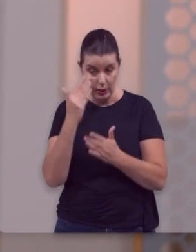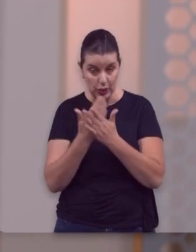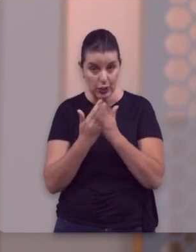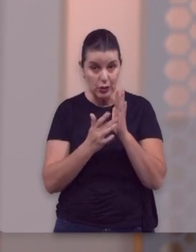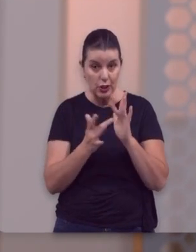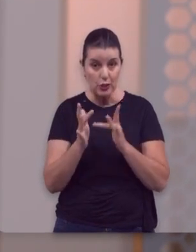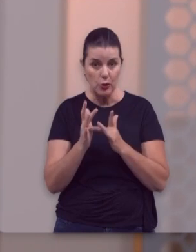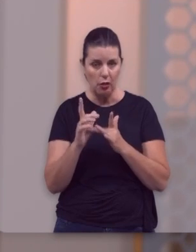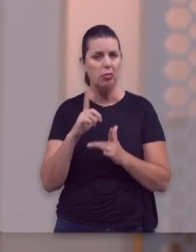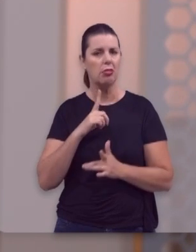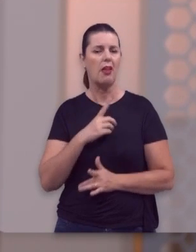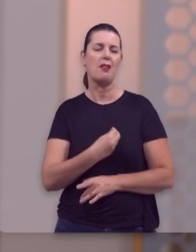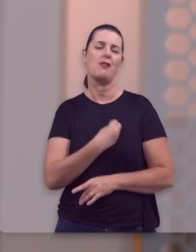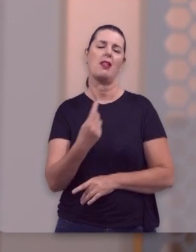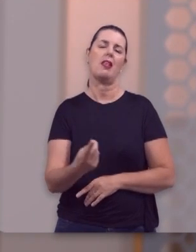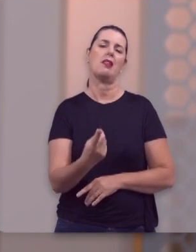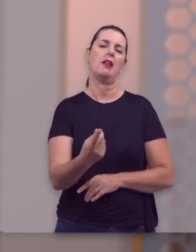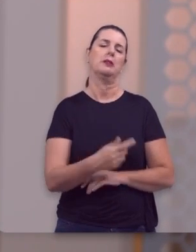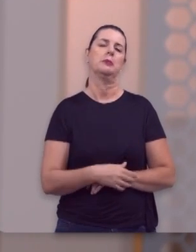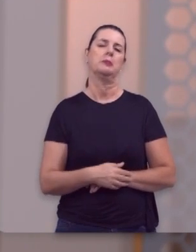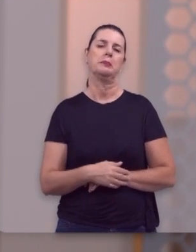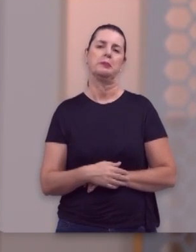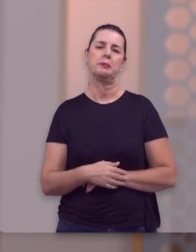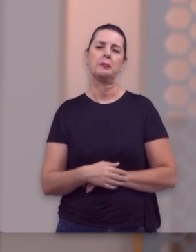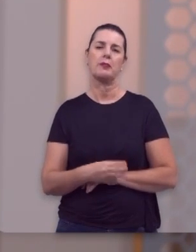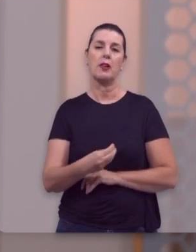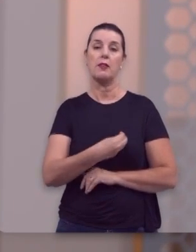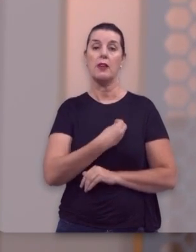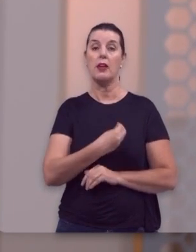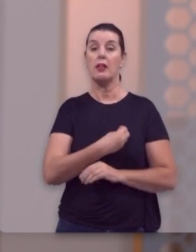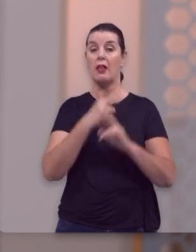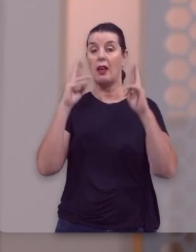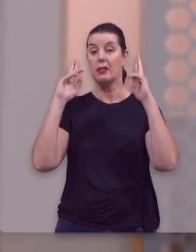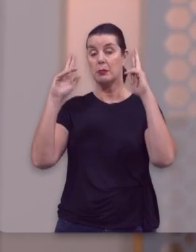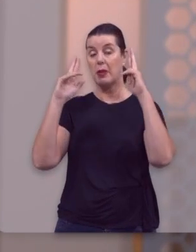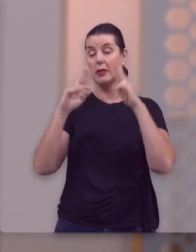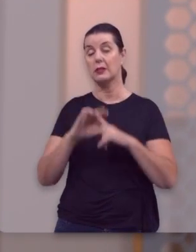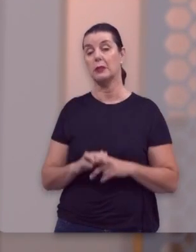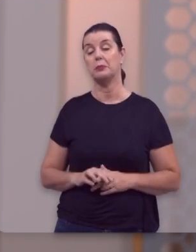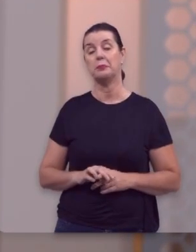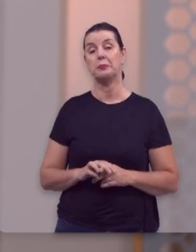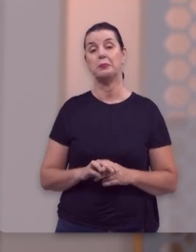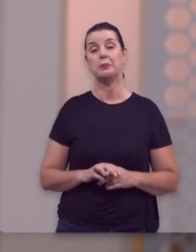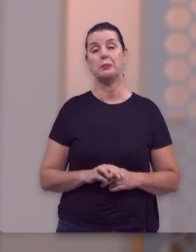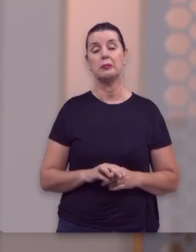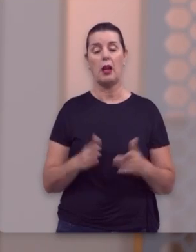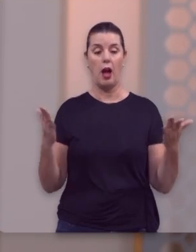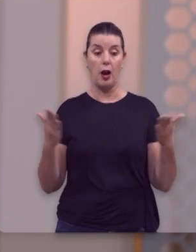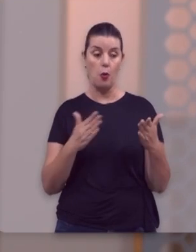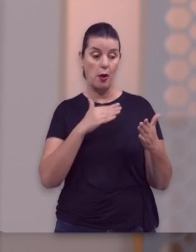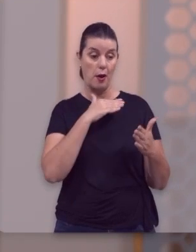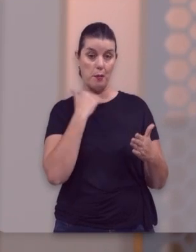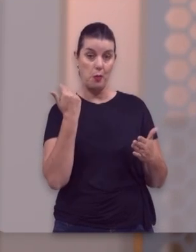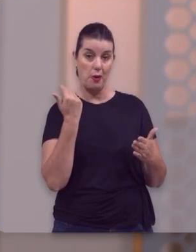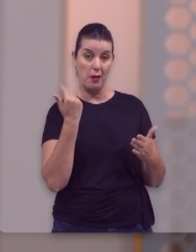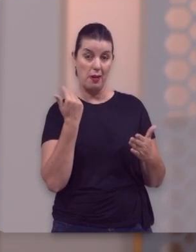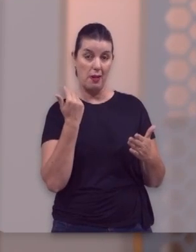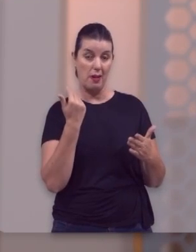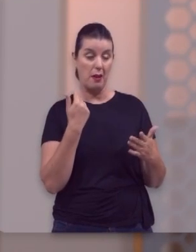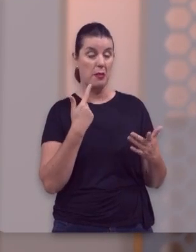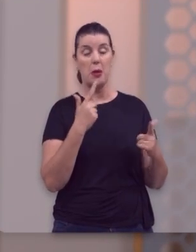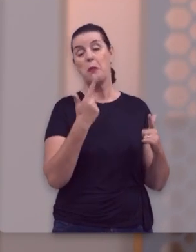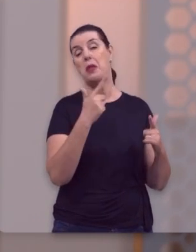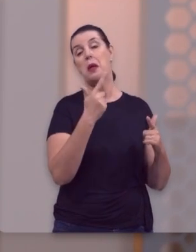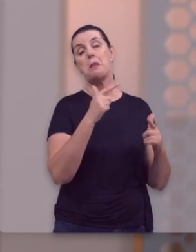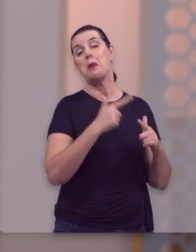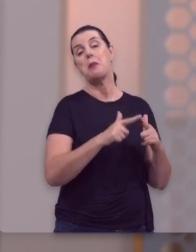nele tem a vida eterna, uma viva esperança. Agora morrer não é mais uma